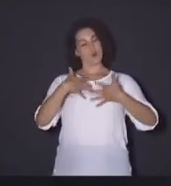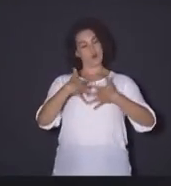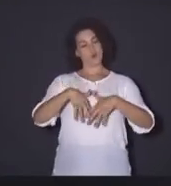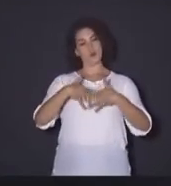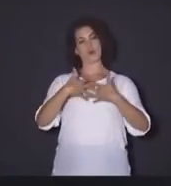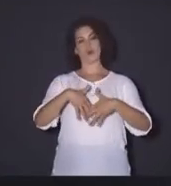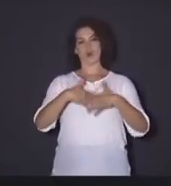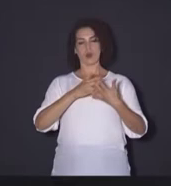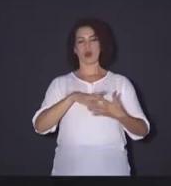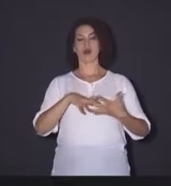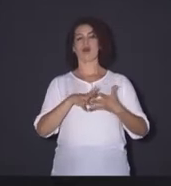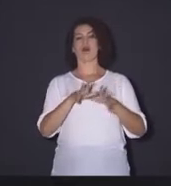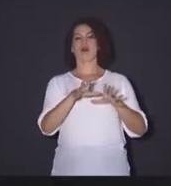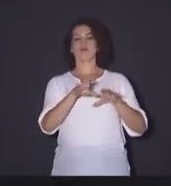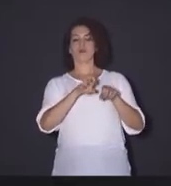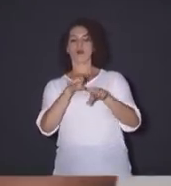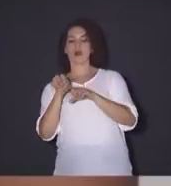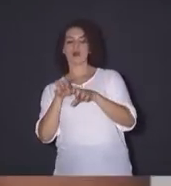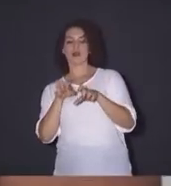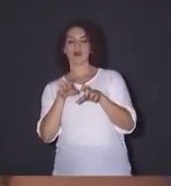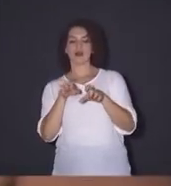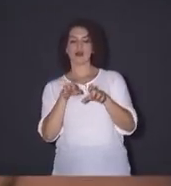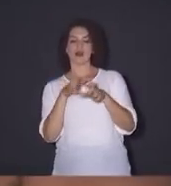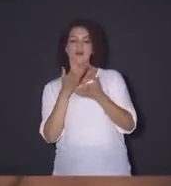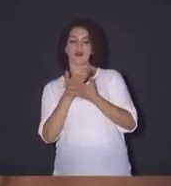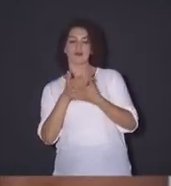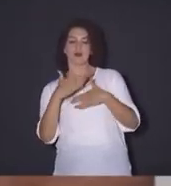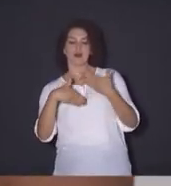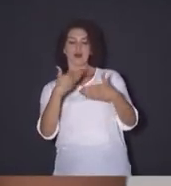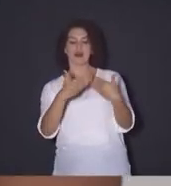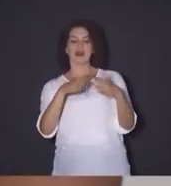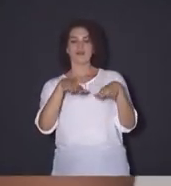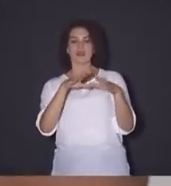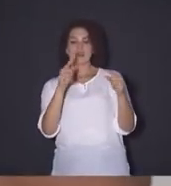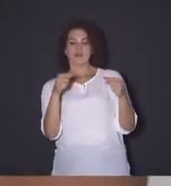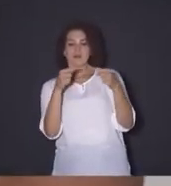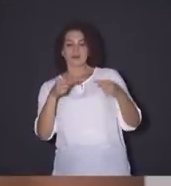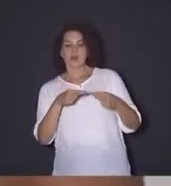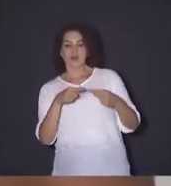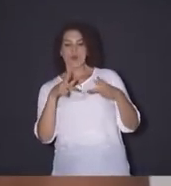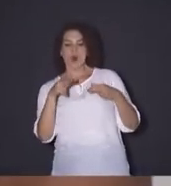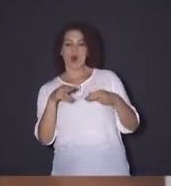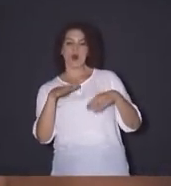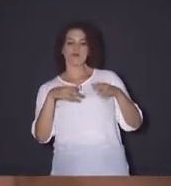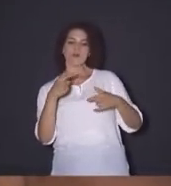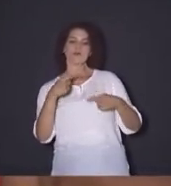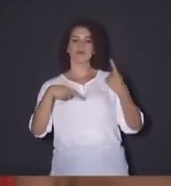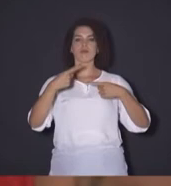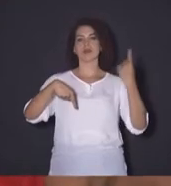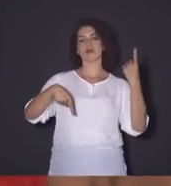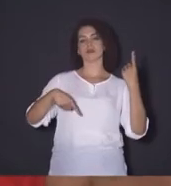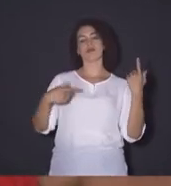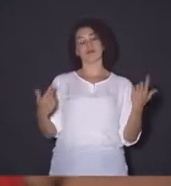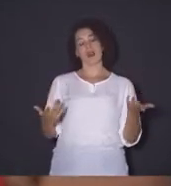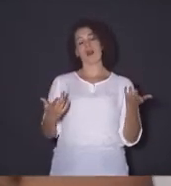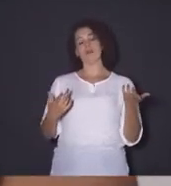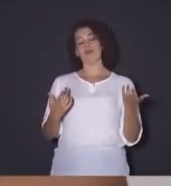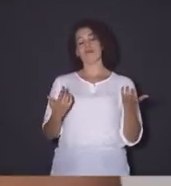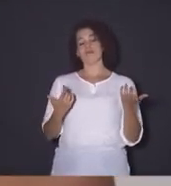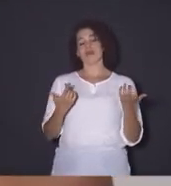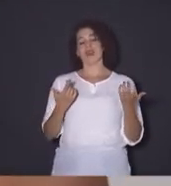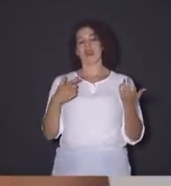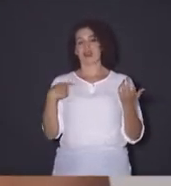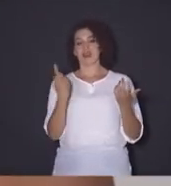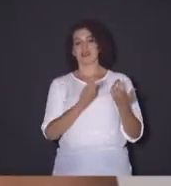tem pontos em comum mas tem singularidades que precisam ser reconhecidas nem acho que o grande desafio que a gente